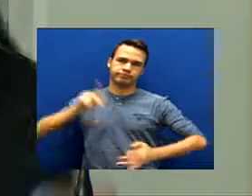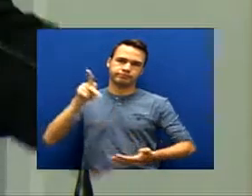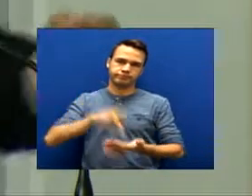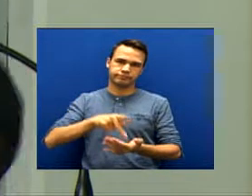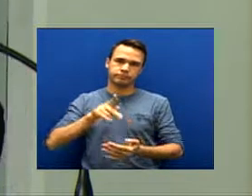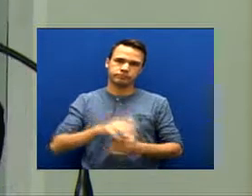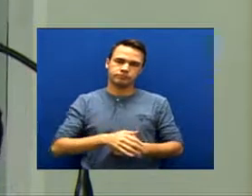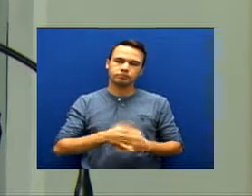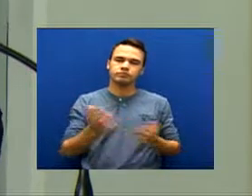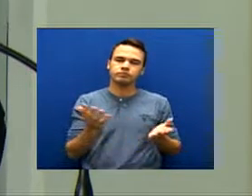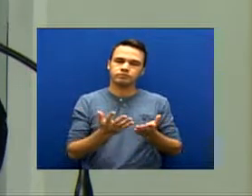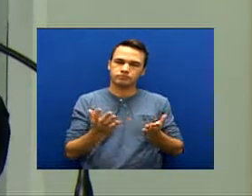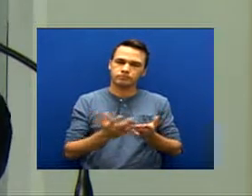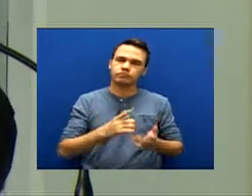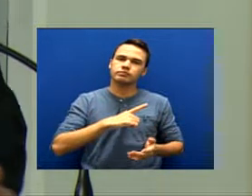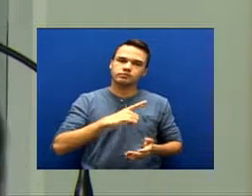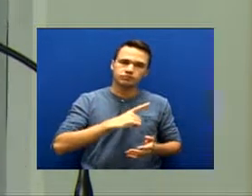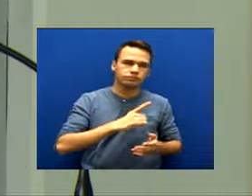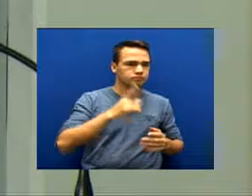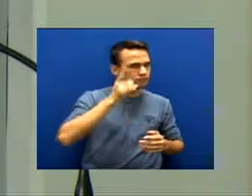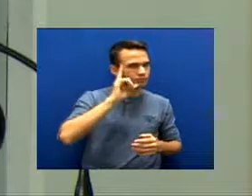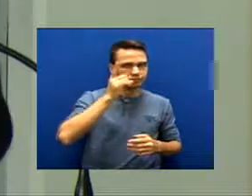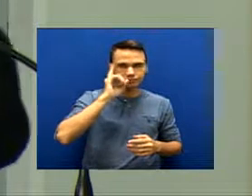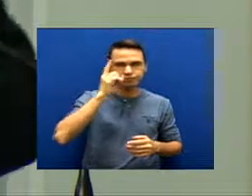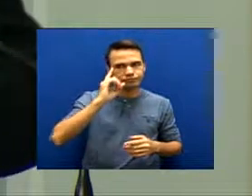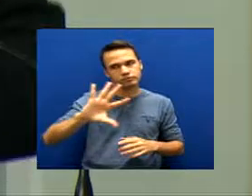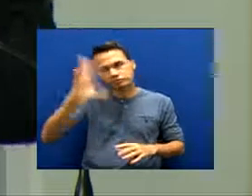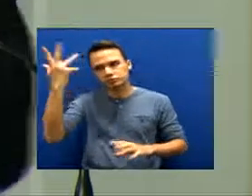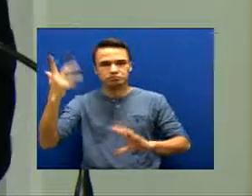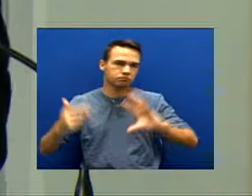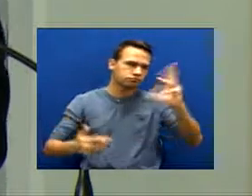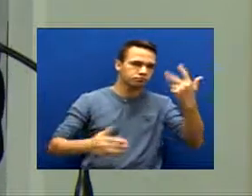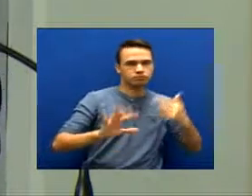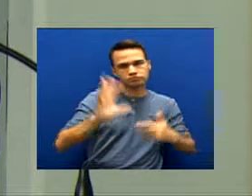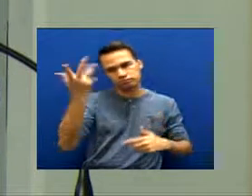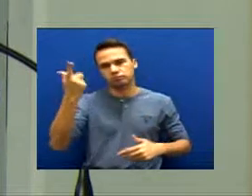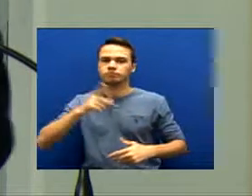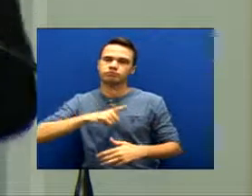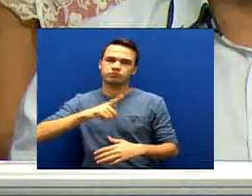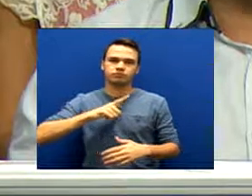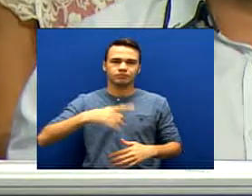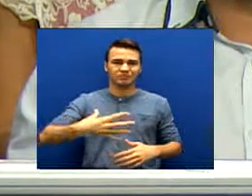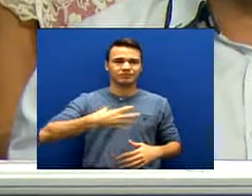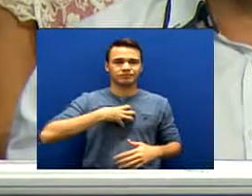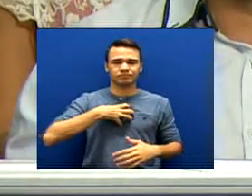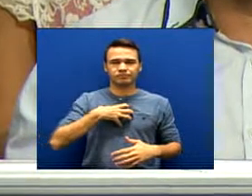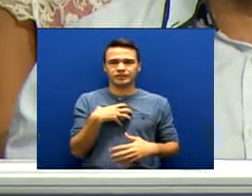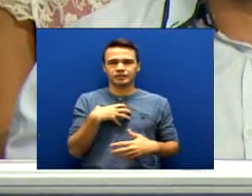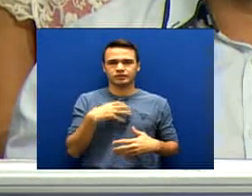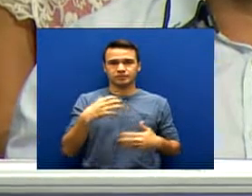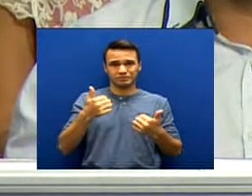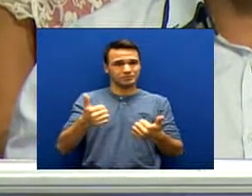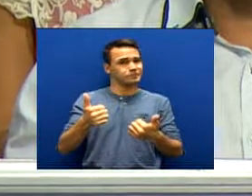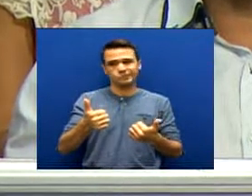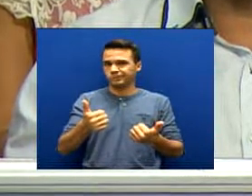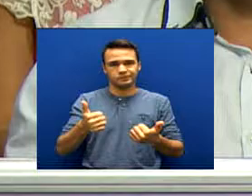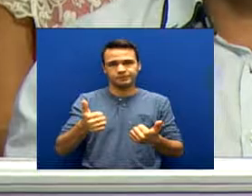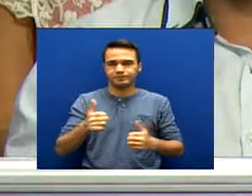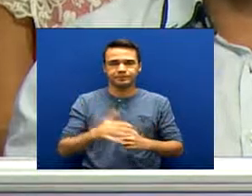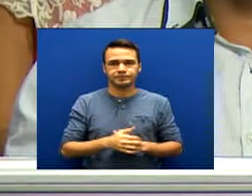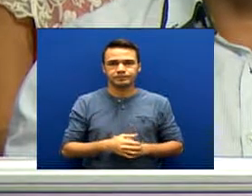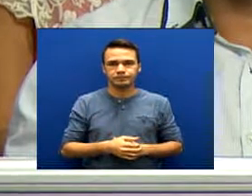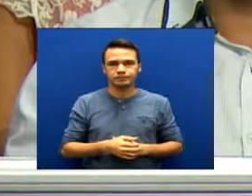Peterson, ele diz: abandonem o caos. Abandonem o caos e saibam que eu sou Deus.